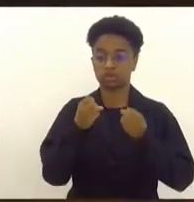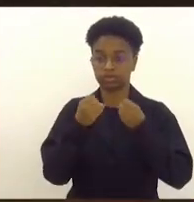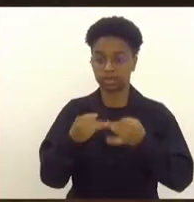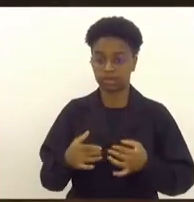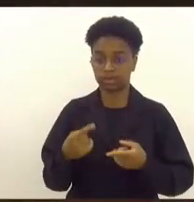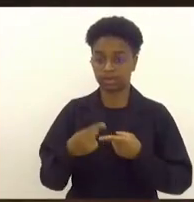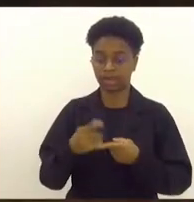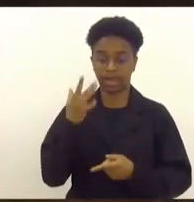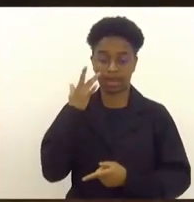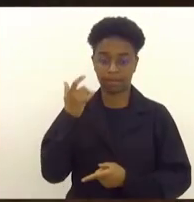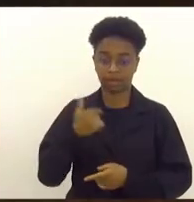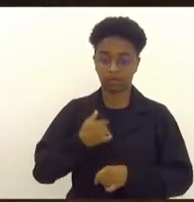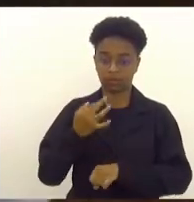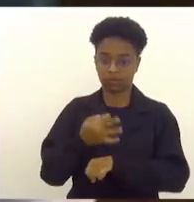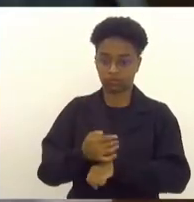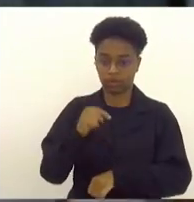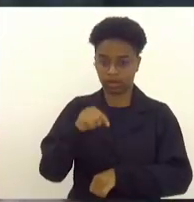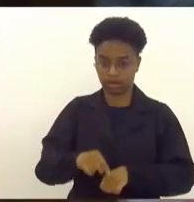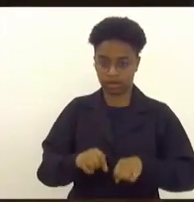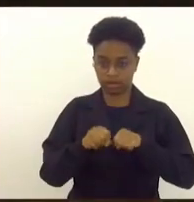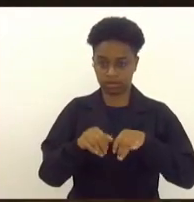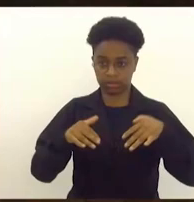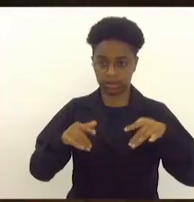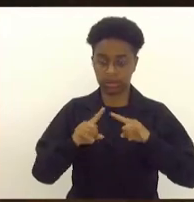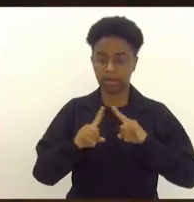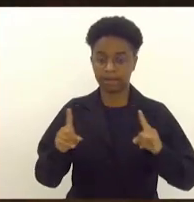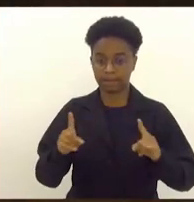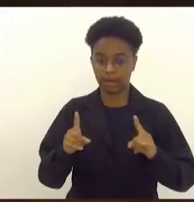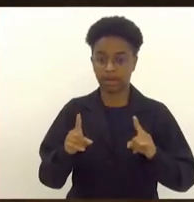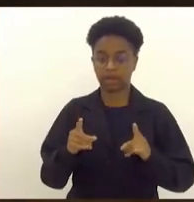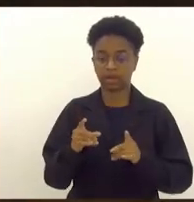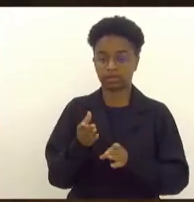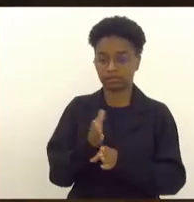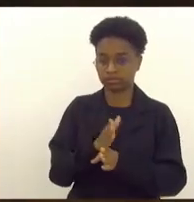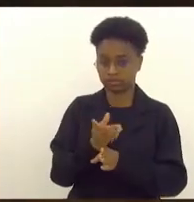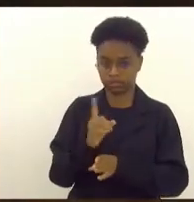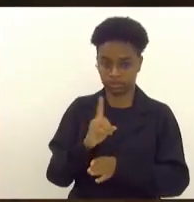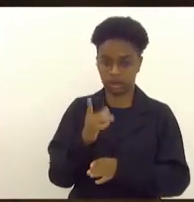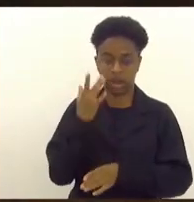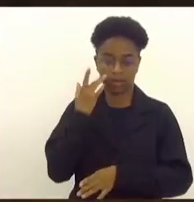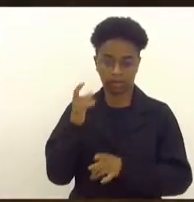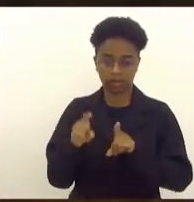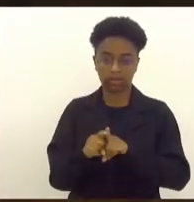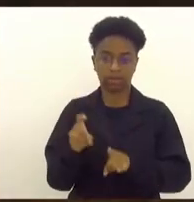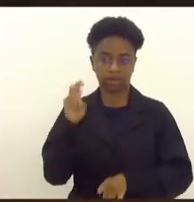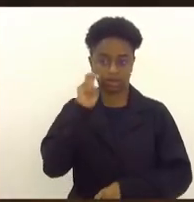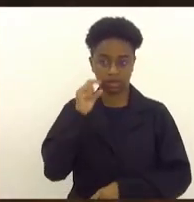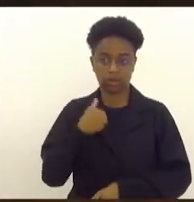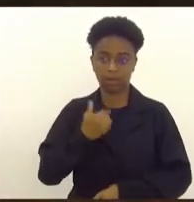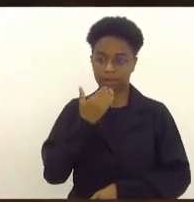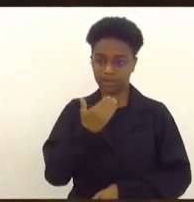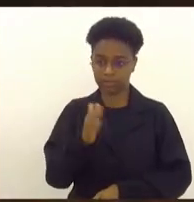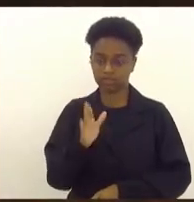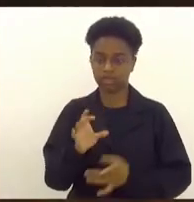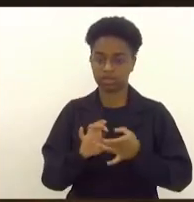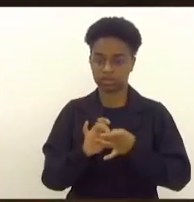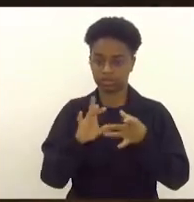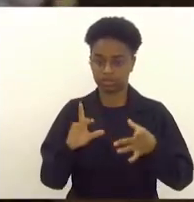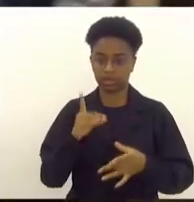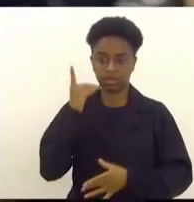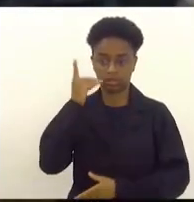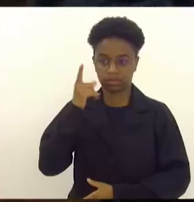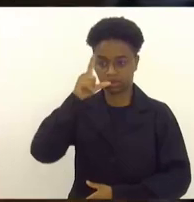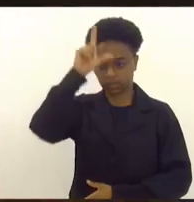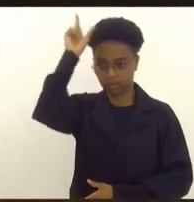Amanhã a minha ausência no plenário mas não de forma híbrida amanhã e na quinta-feira Eu já pedi autorização ao Deputado